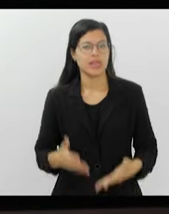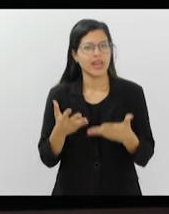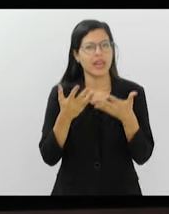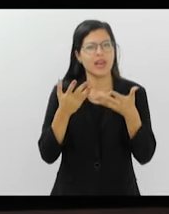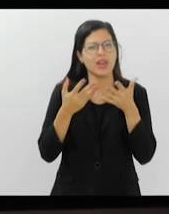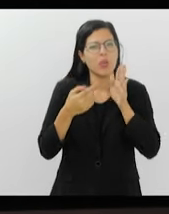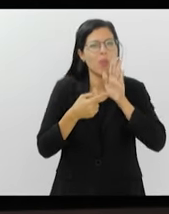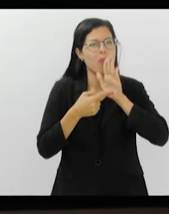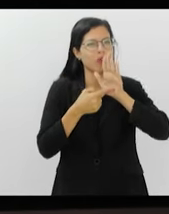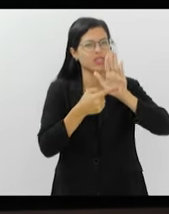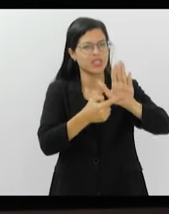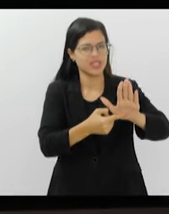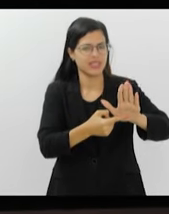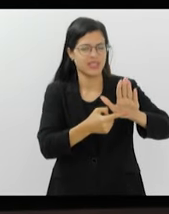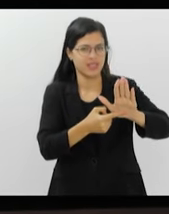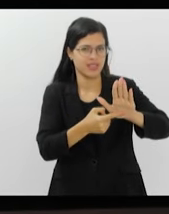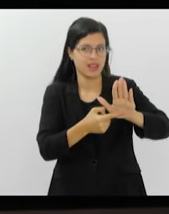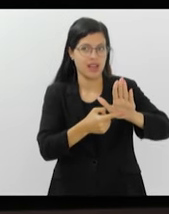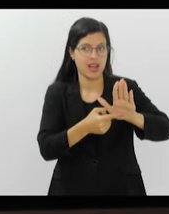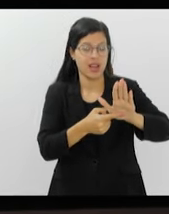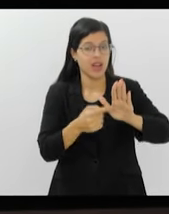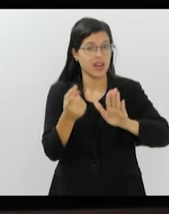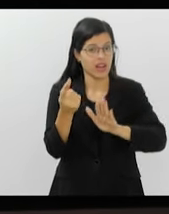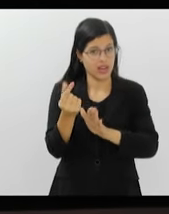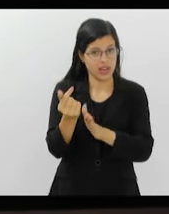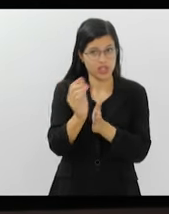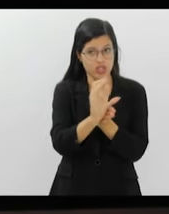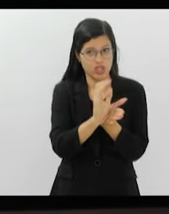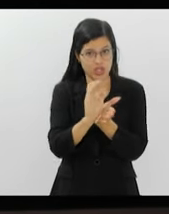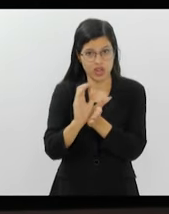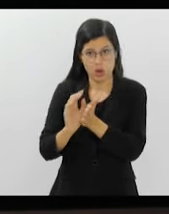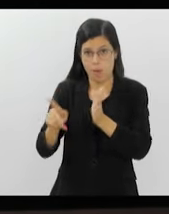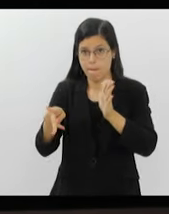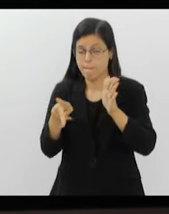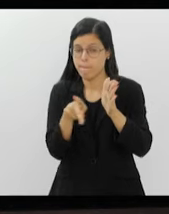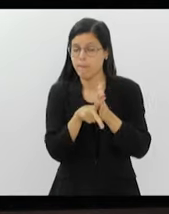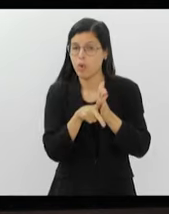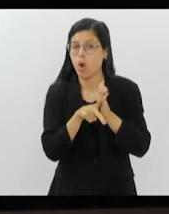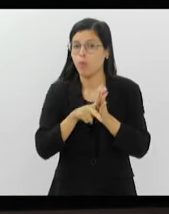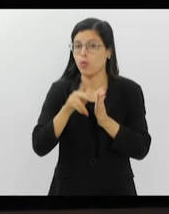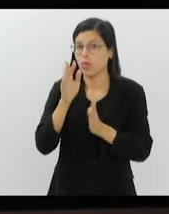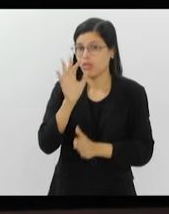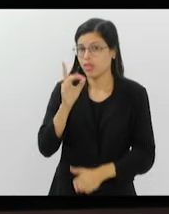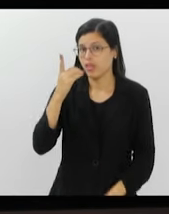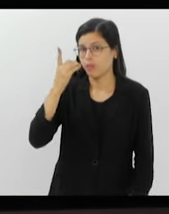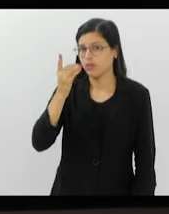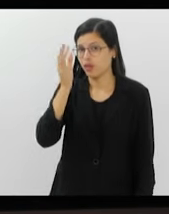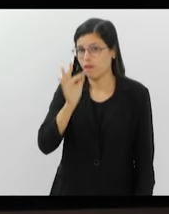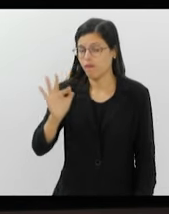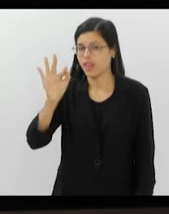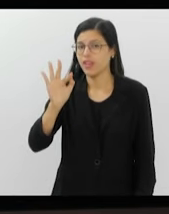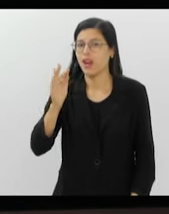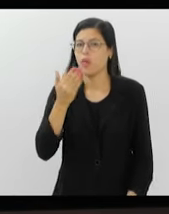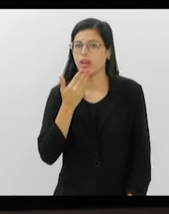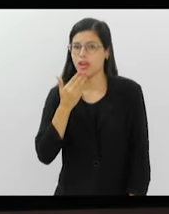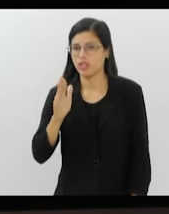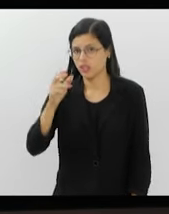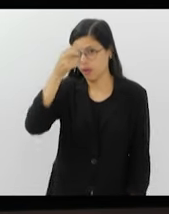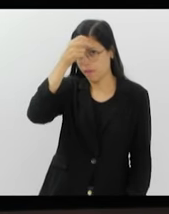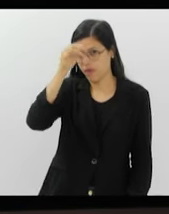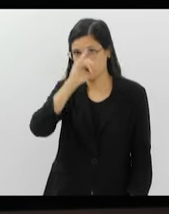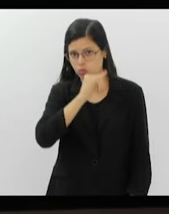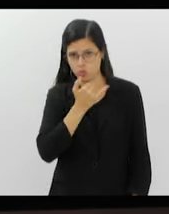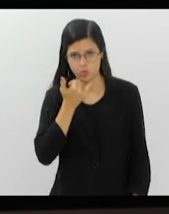supondo que aqueles recursos adivinham da campanha do deputado federal e a época candidato a prefeito Carlos